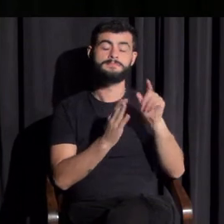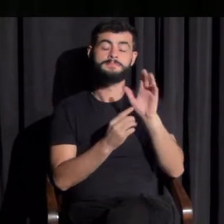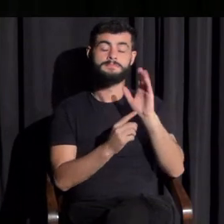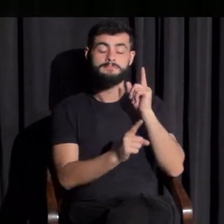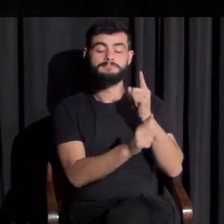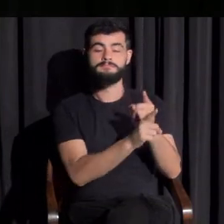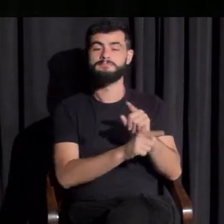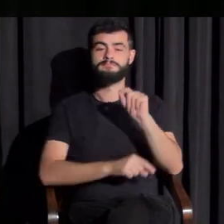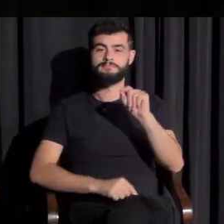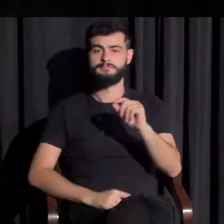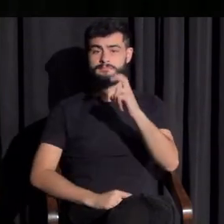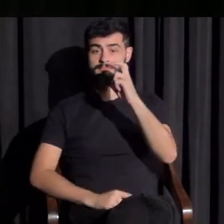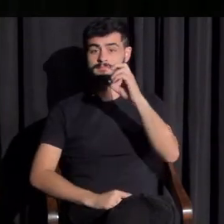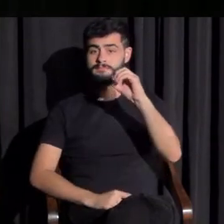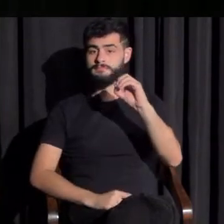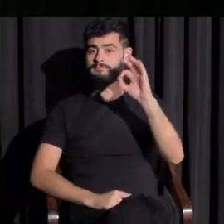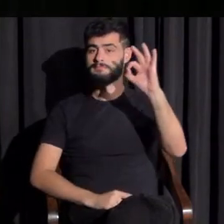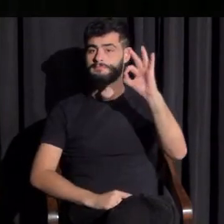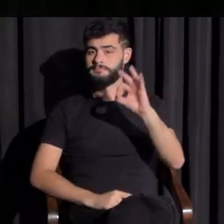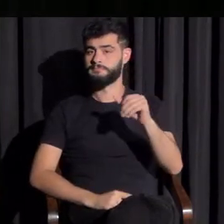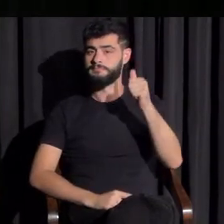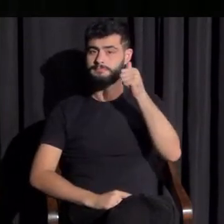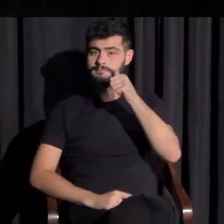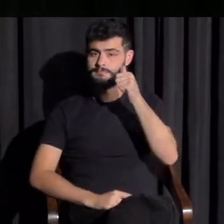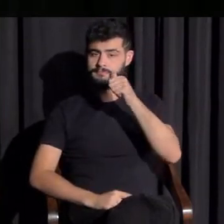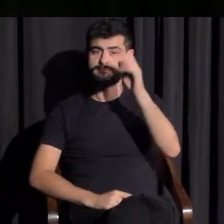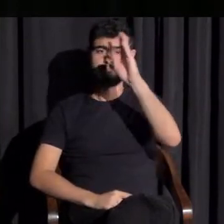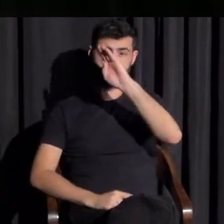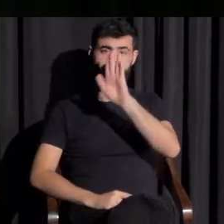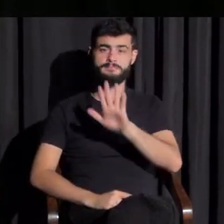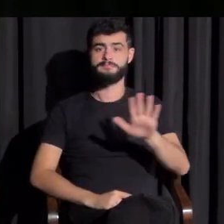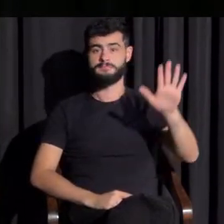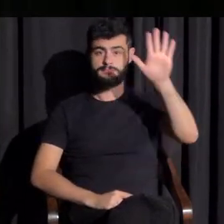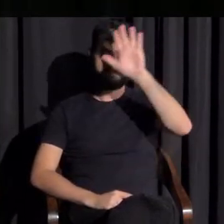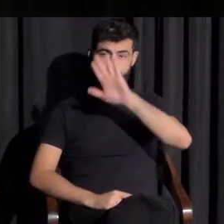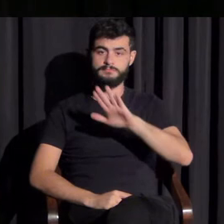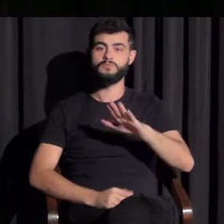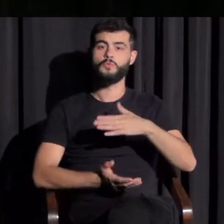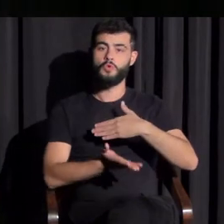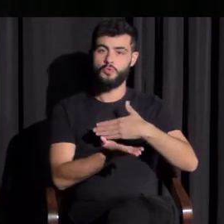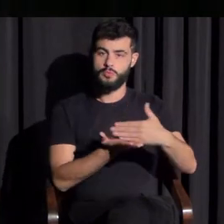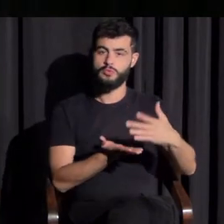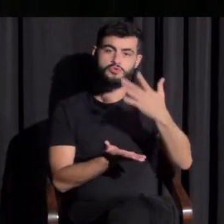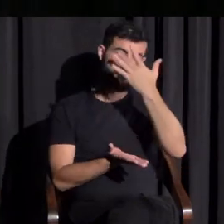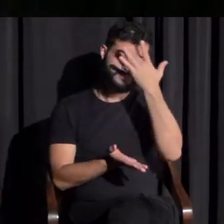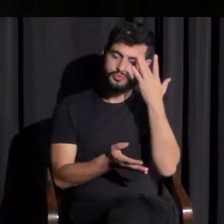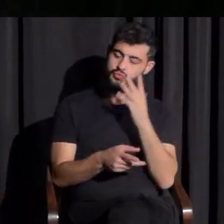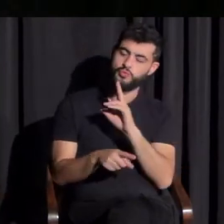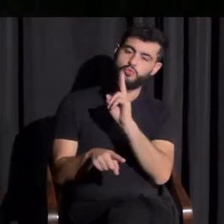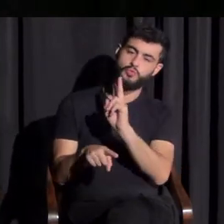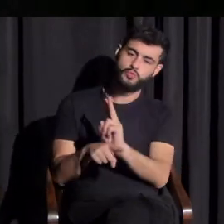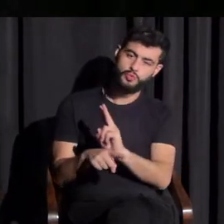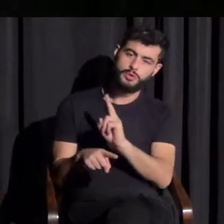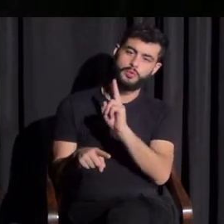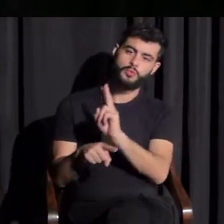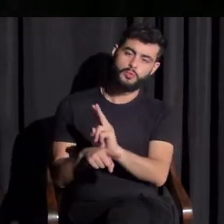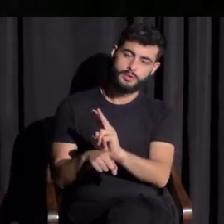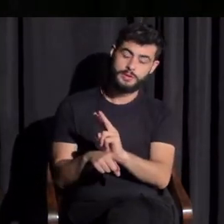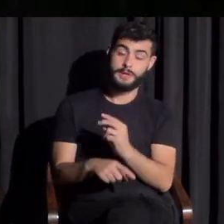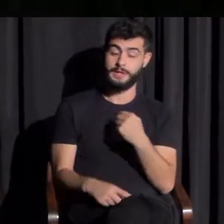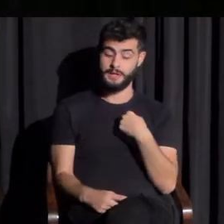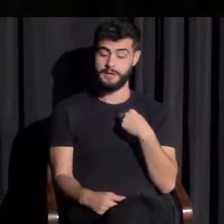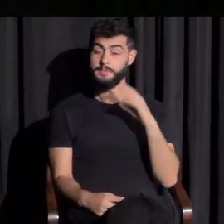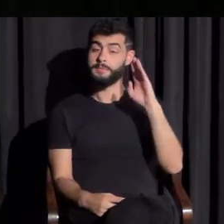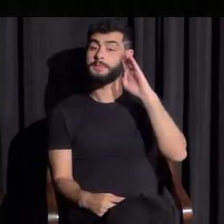das mulheres brasileiras passaram a cuidar de alguém na pandemia, e a maioria dessas mulheres são mulheres